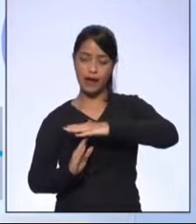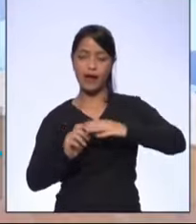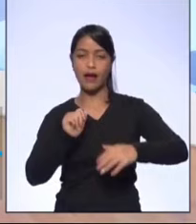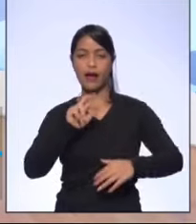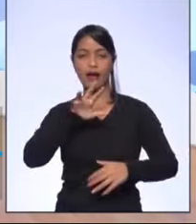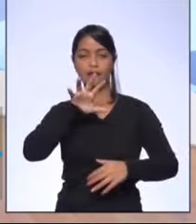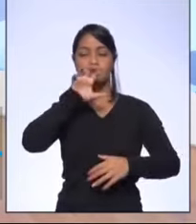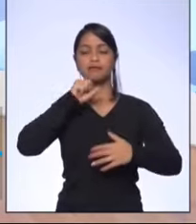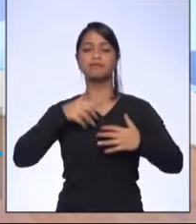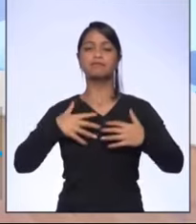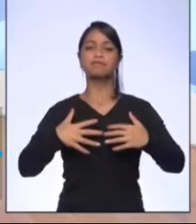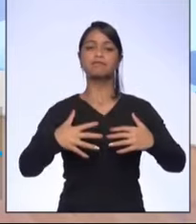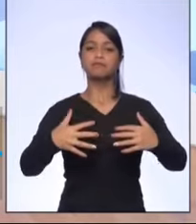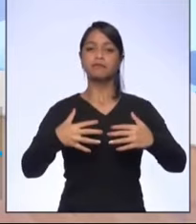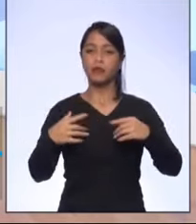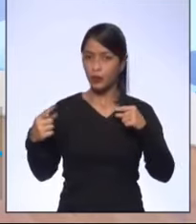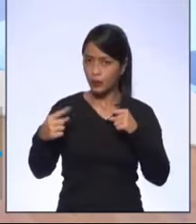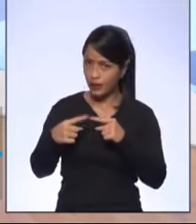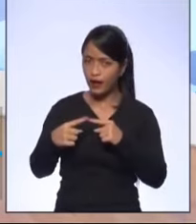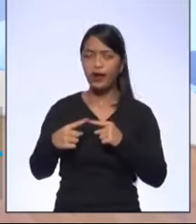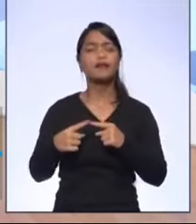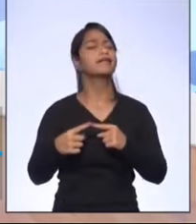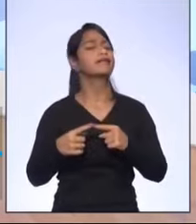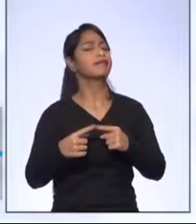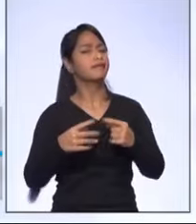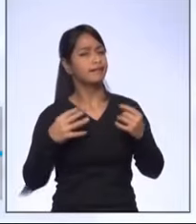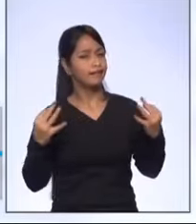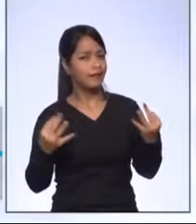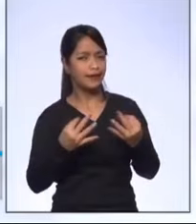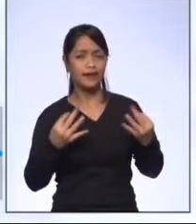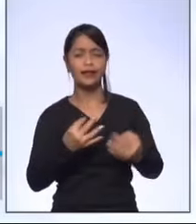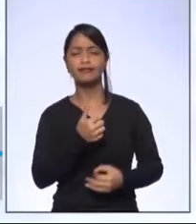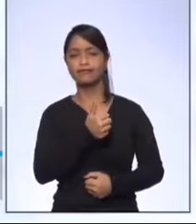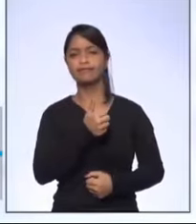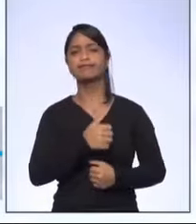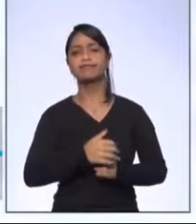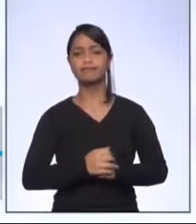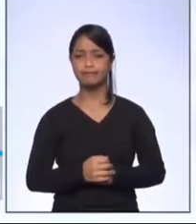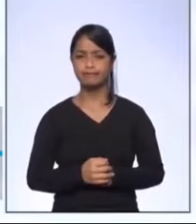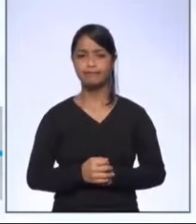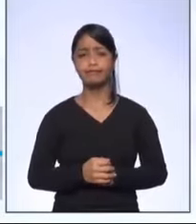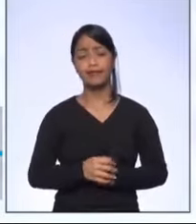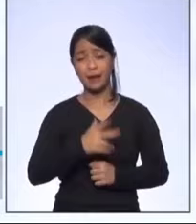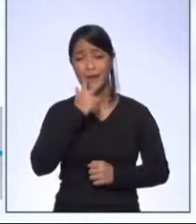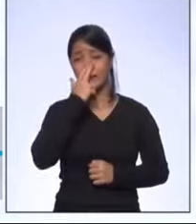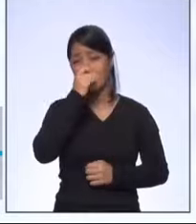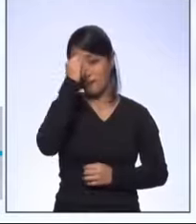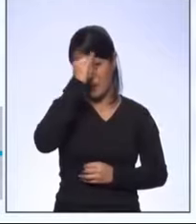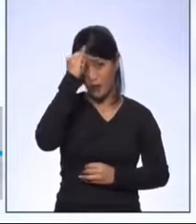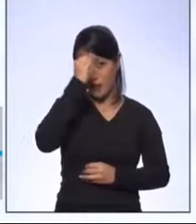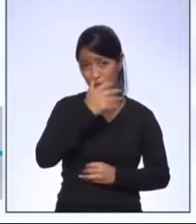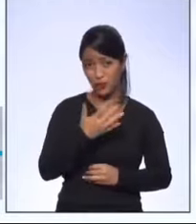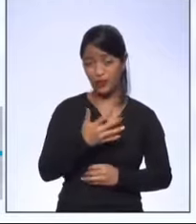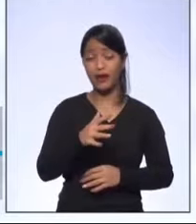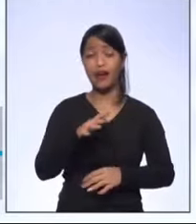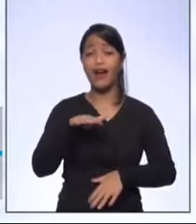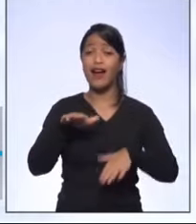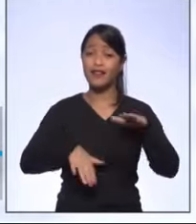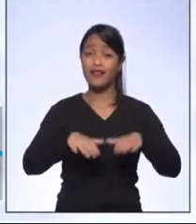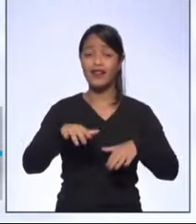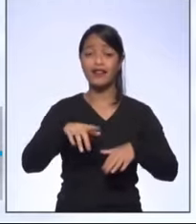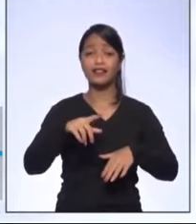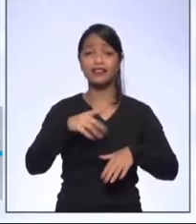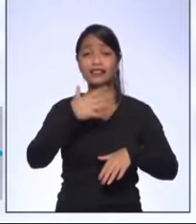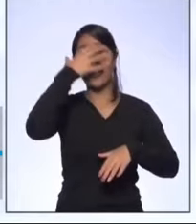a oxigenação? Perfeito, né, professor? Porque assim, às vezes a gente parece bobeira o que eu vou falar, mas às vezes a gente esquece de